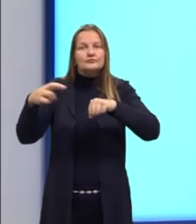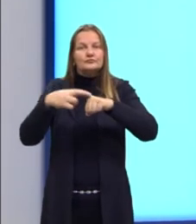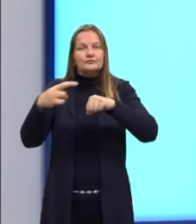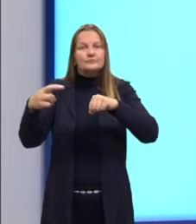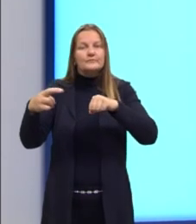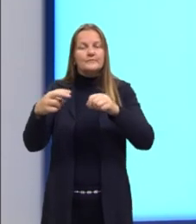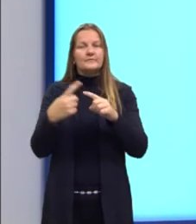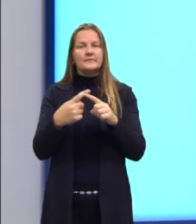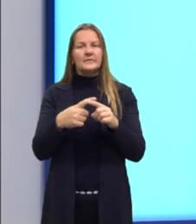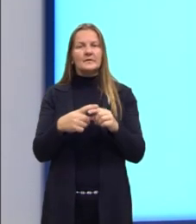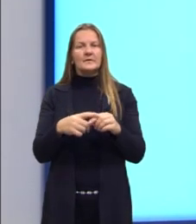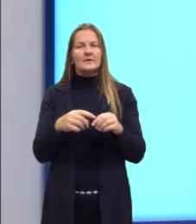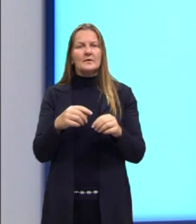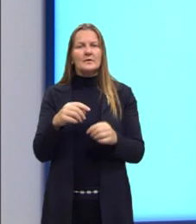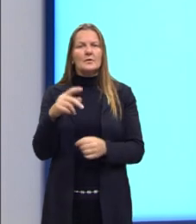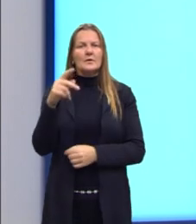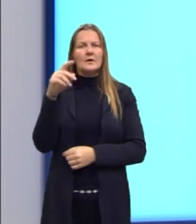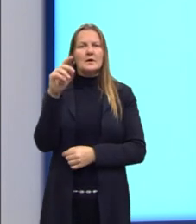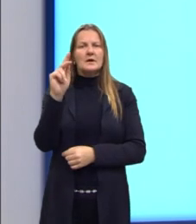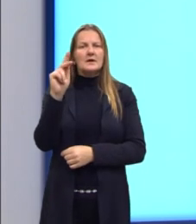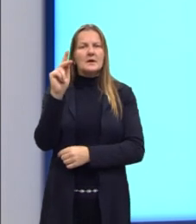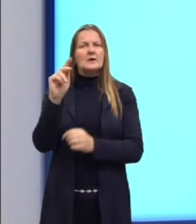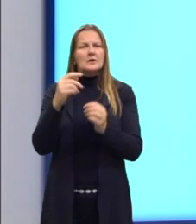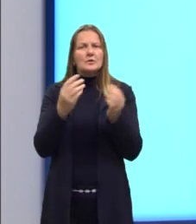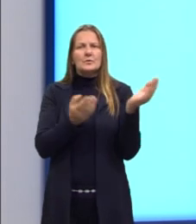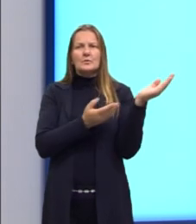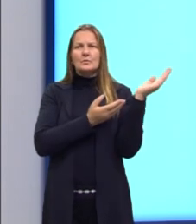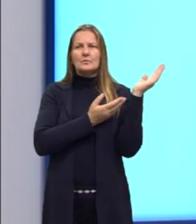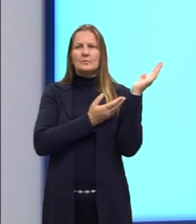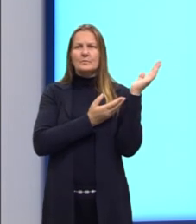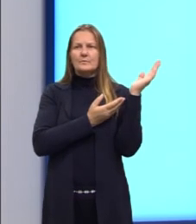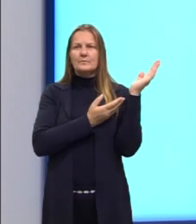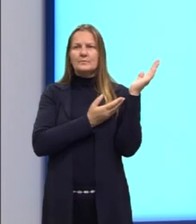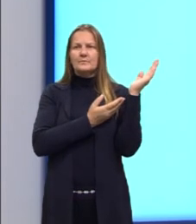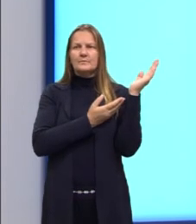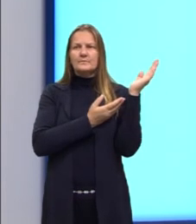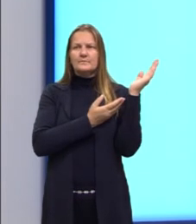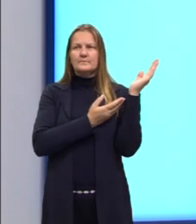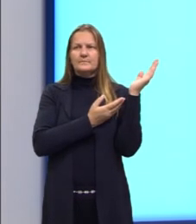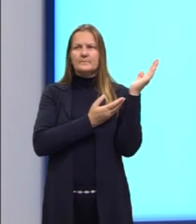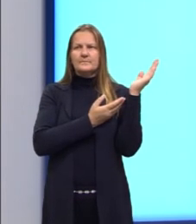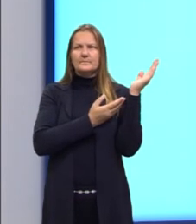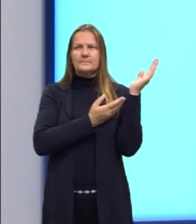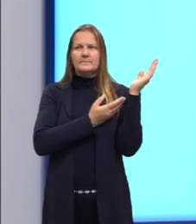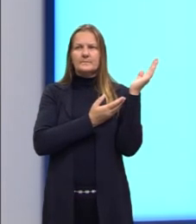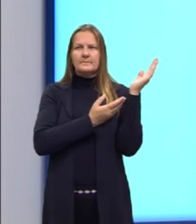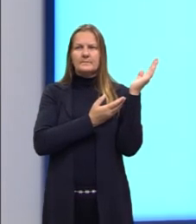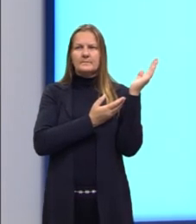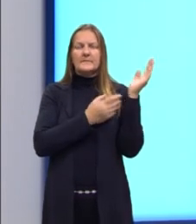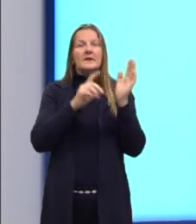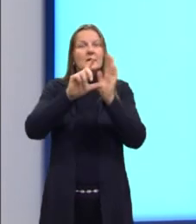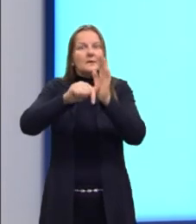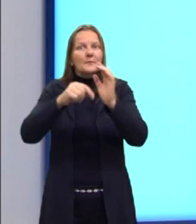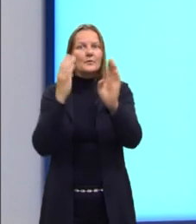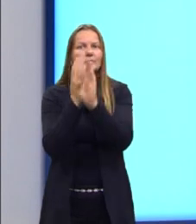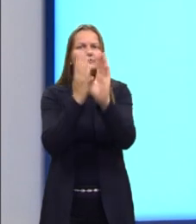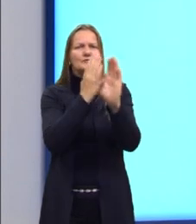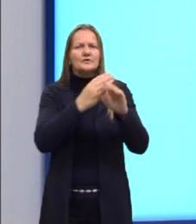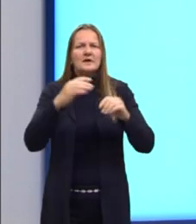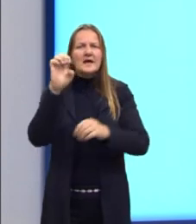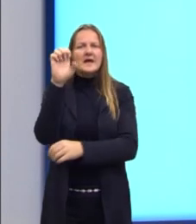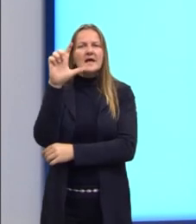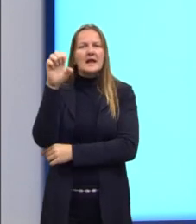elementos como o Polônio na em homenagem à cidade natal dela e depois fez a descoberta do elemento